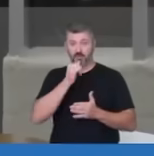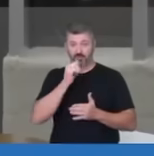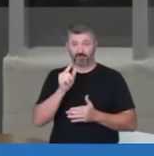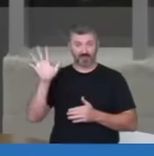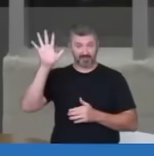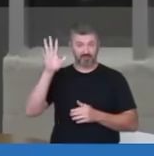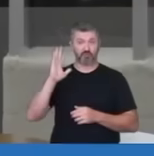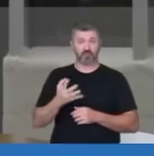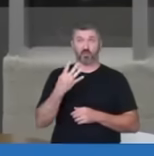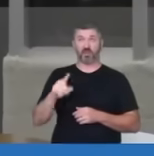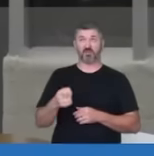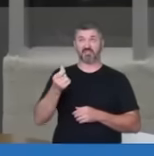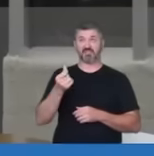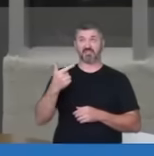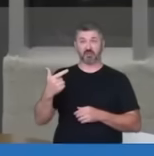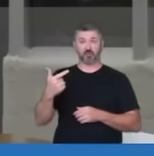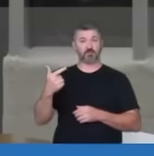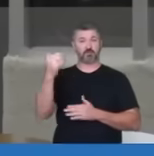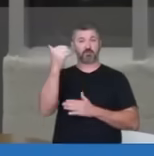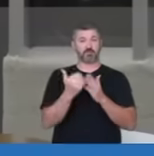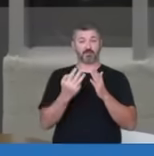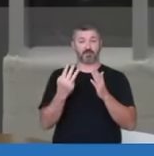prevista 4,62 está em